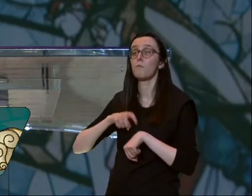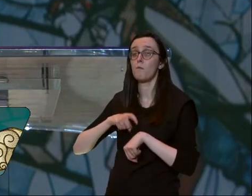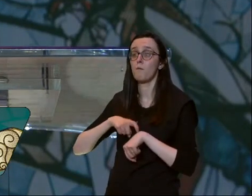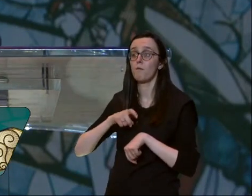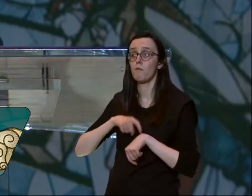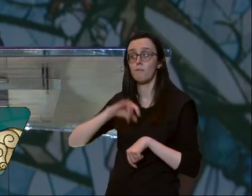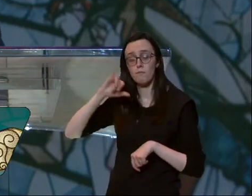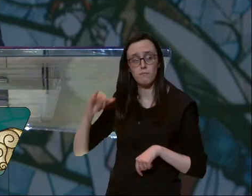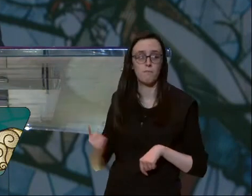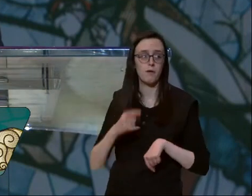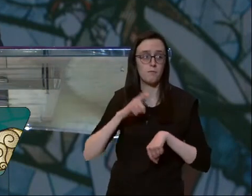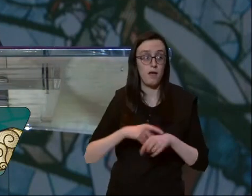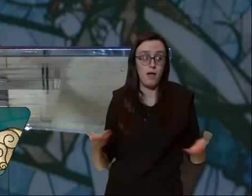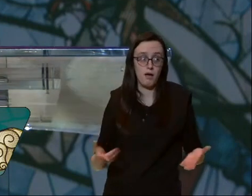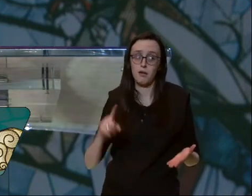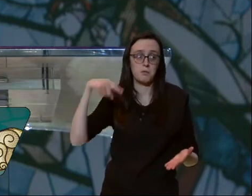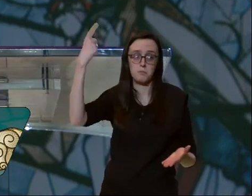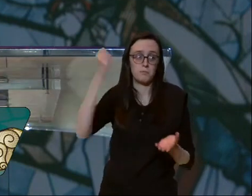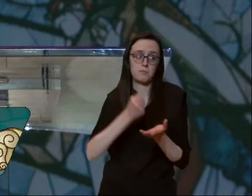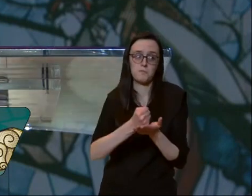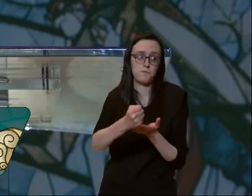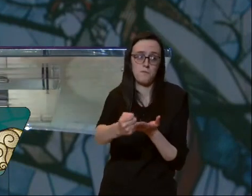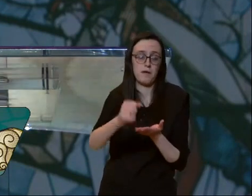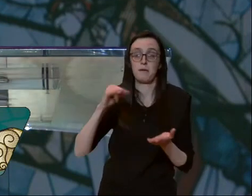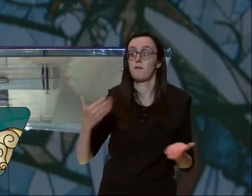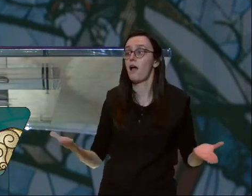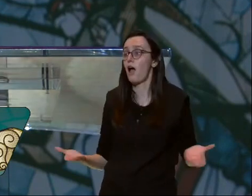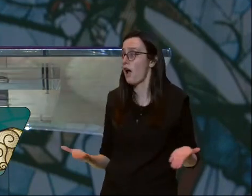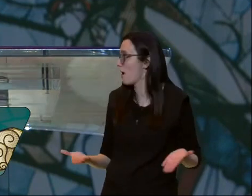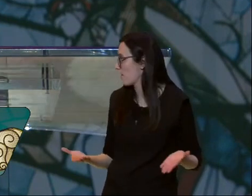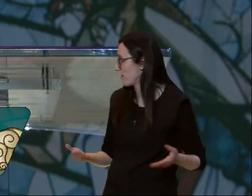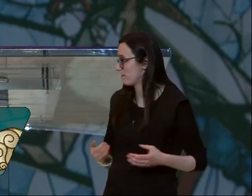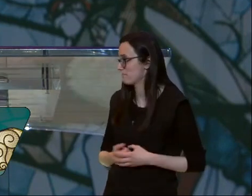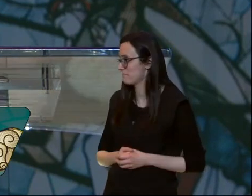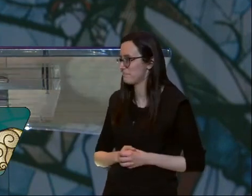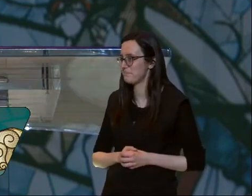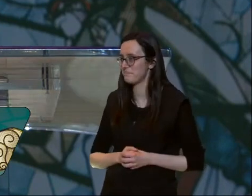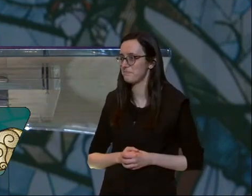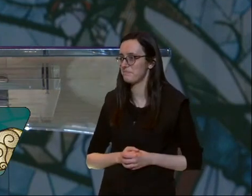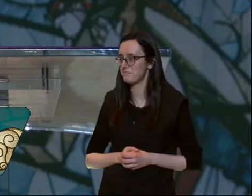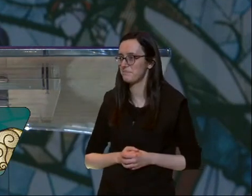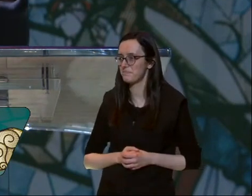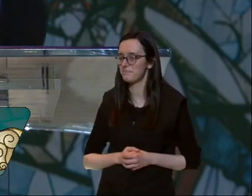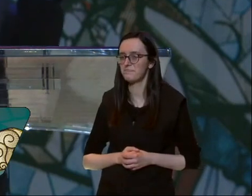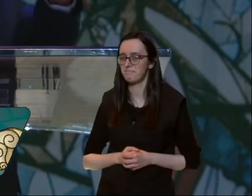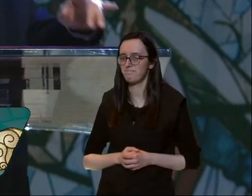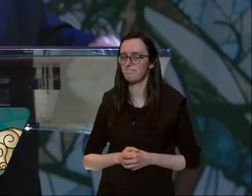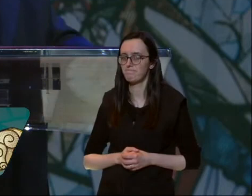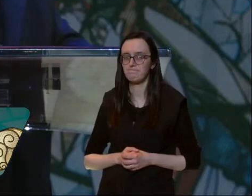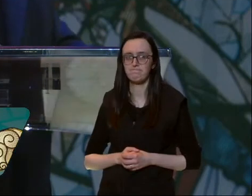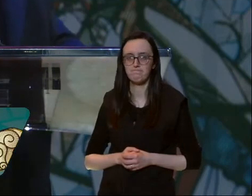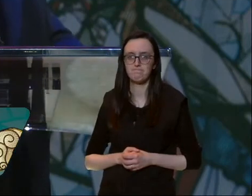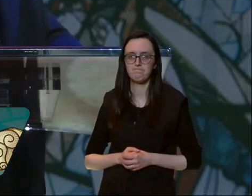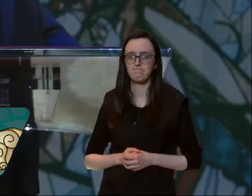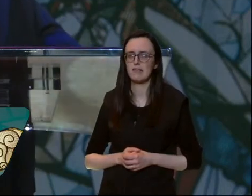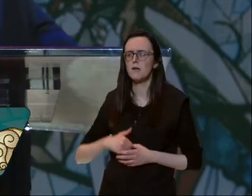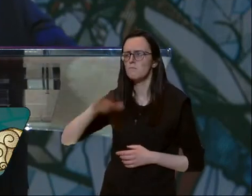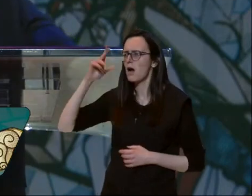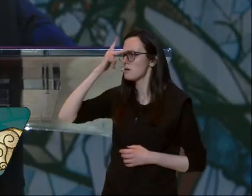arrependermos. É tempo de crermos em Cristo. Há uma nenenzinha ali, coisa boa. Mais alguém?